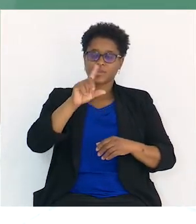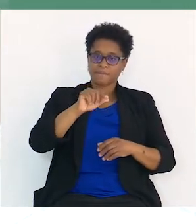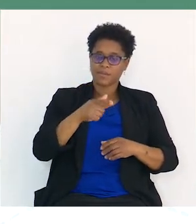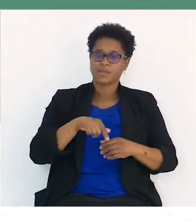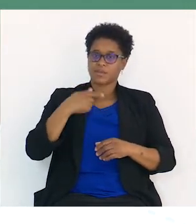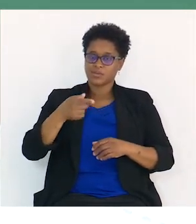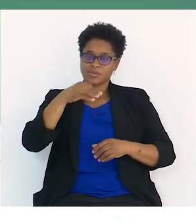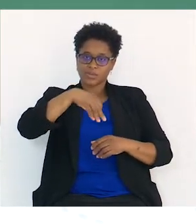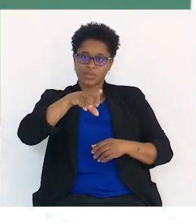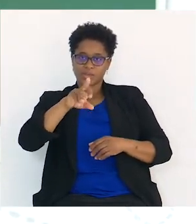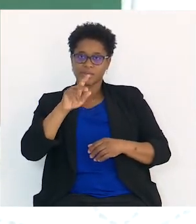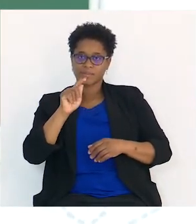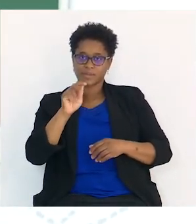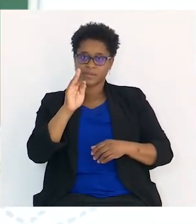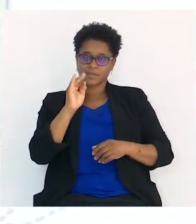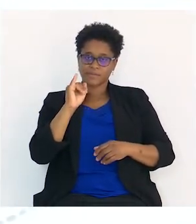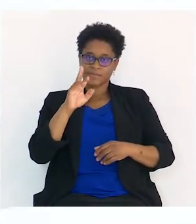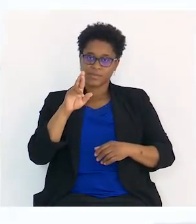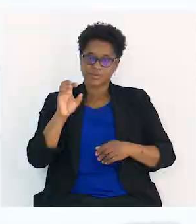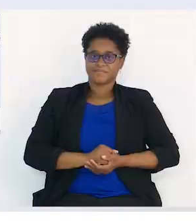um prefixo. Ok?